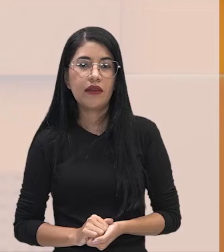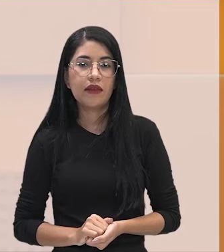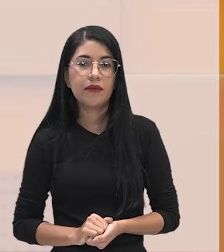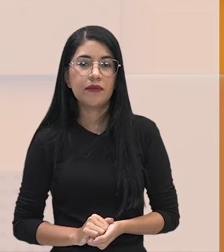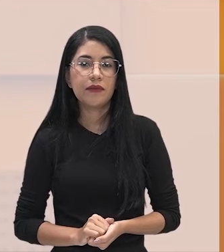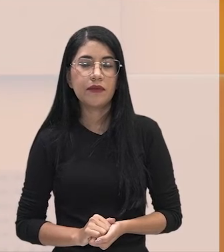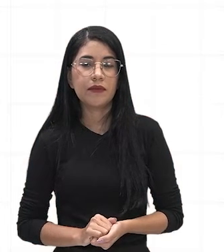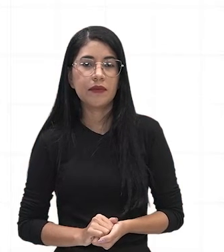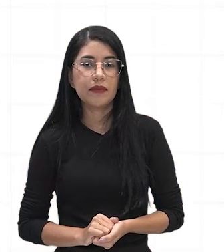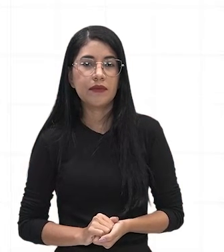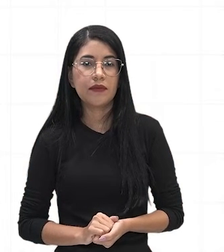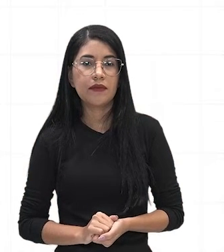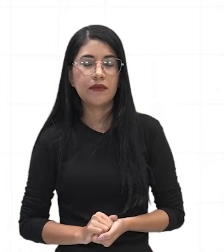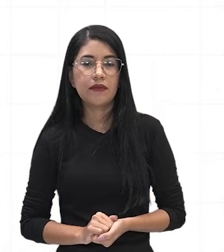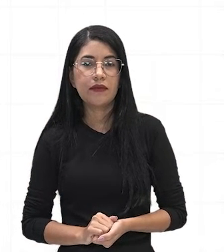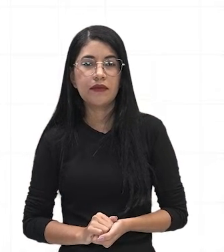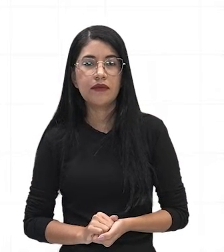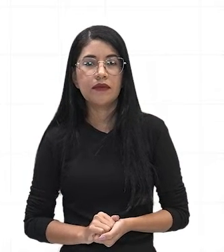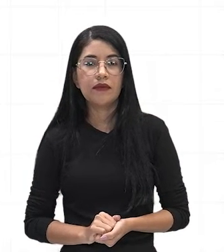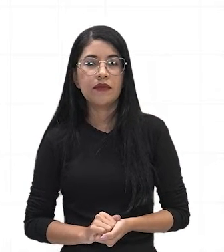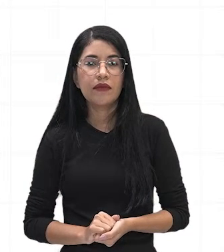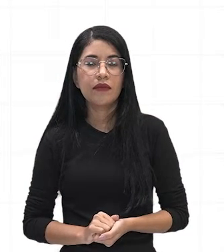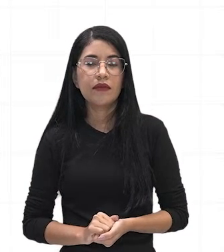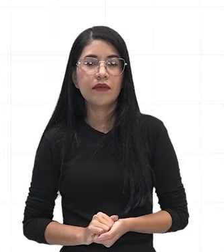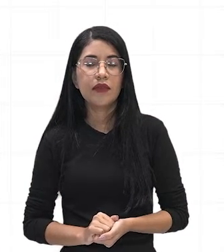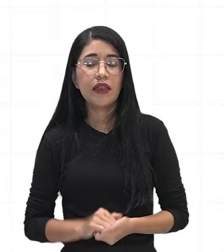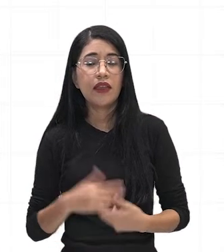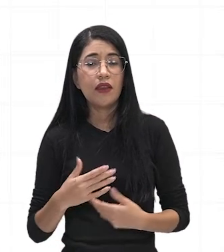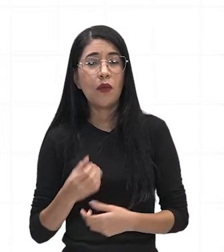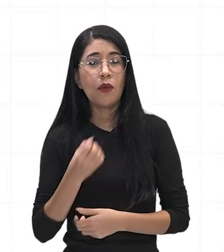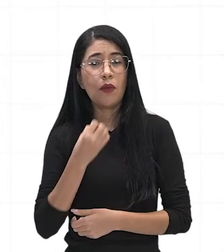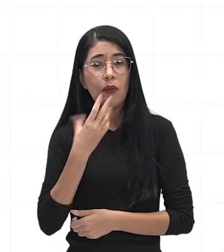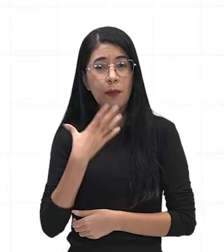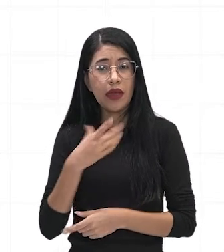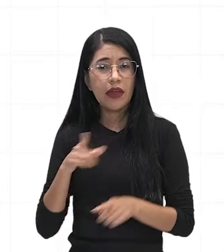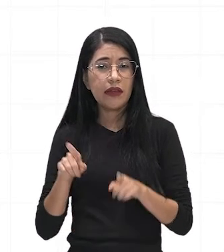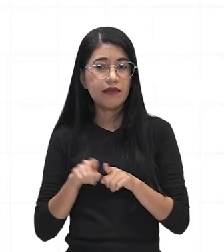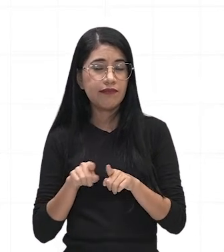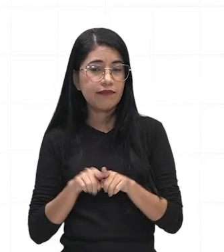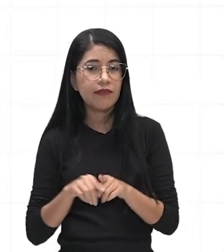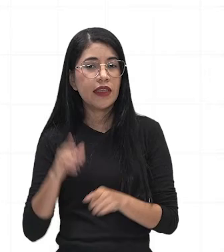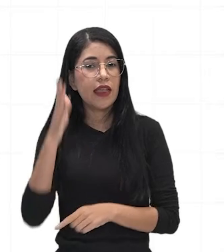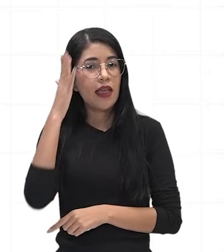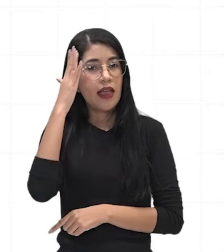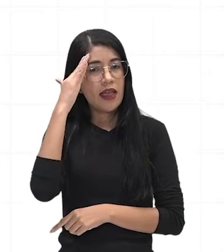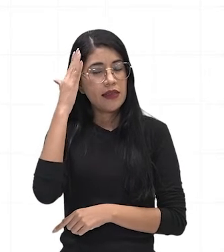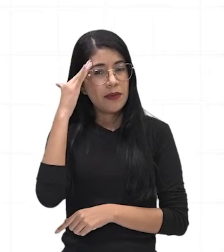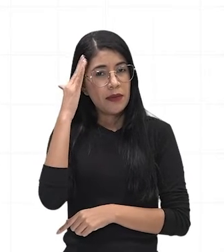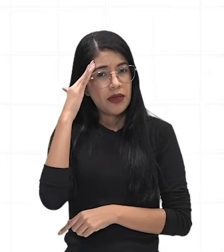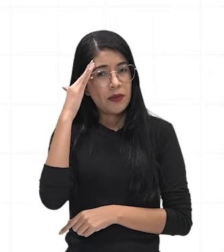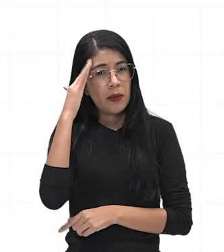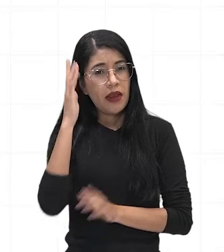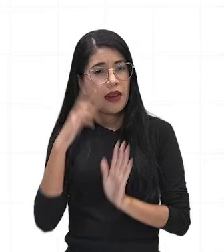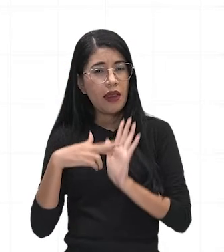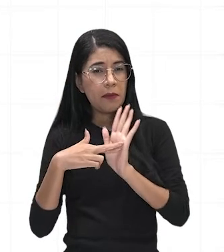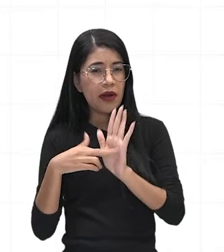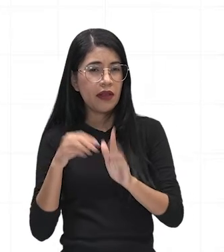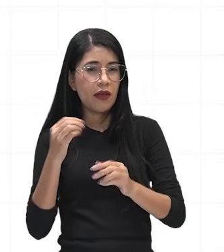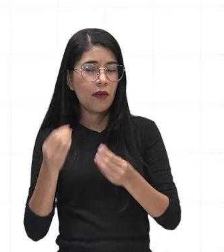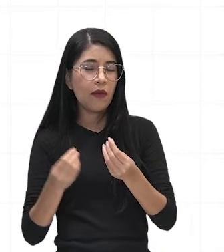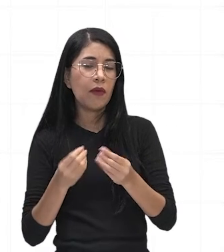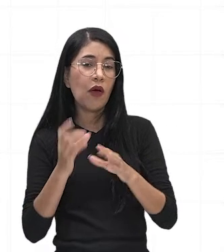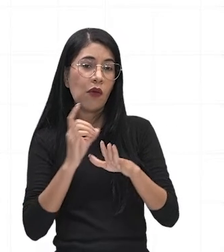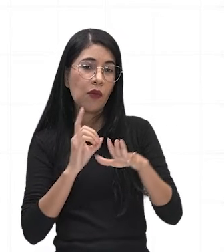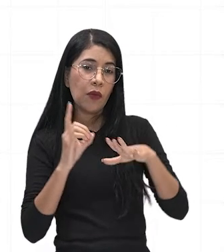Perfeito? Então, ali acompanha ali comigo. Assim, o bem e a sabedoria eram representados pelo